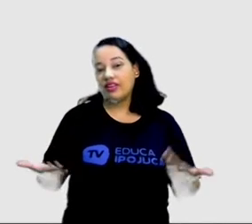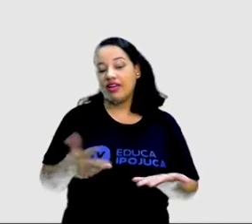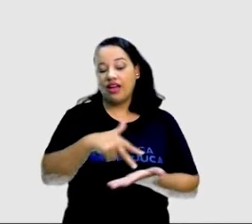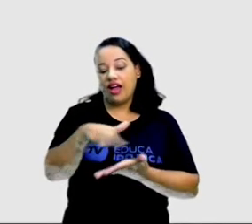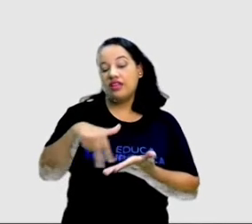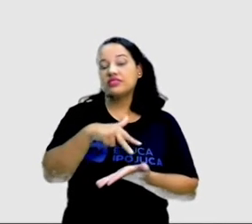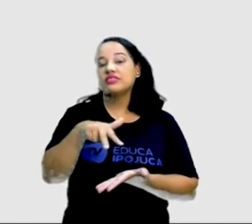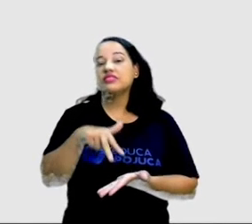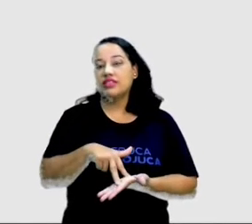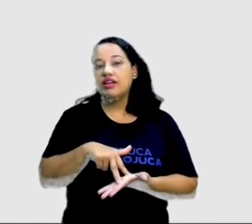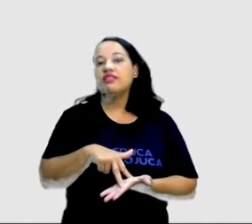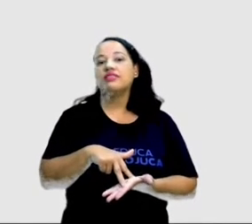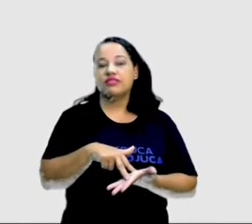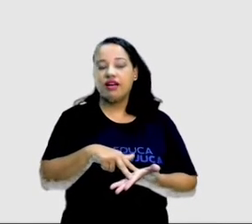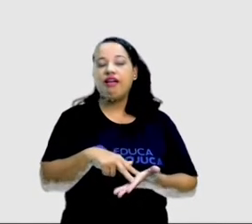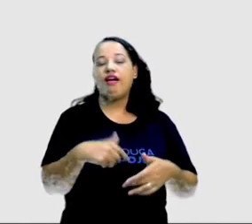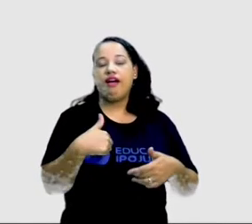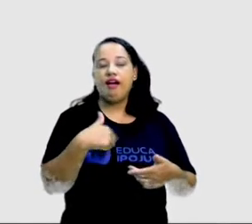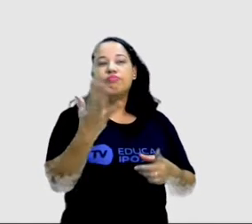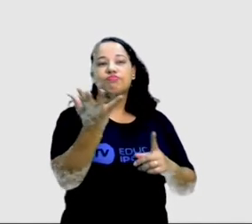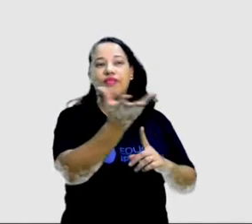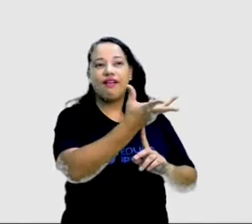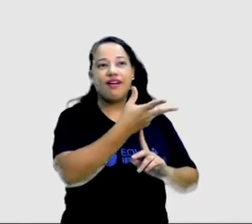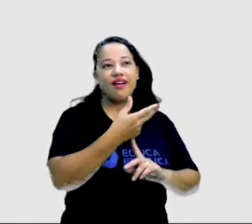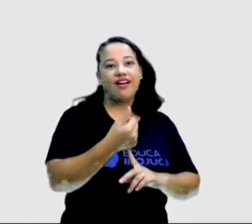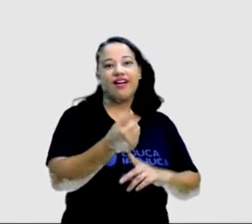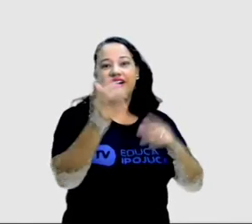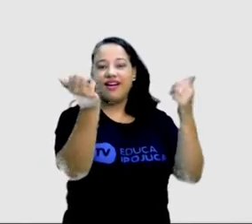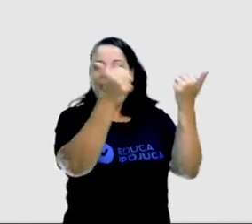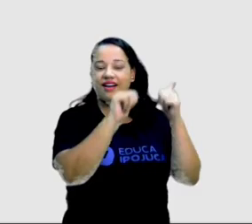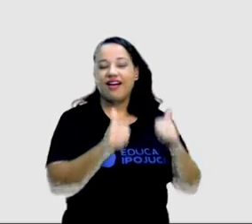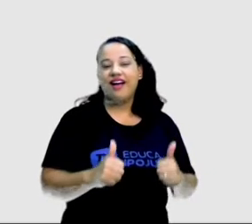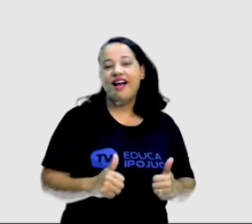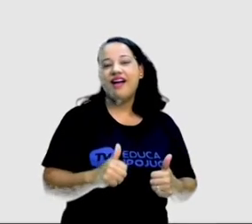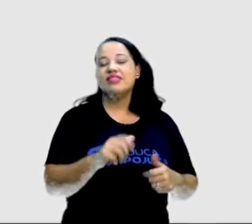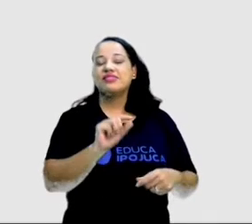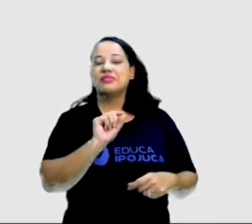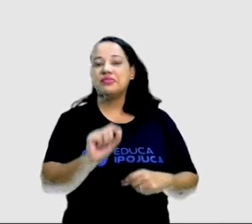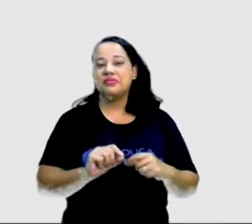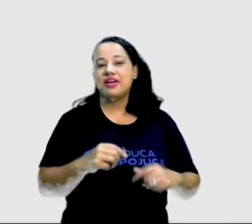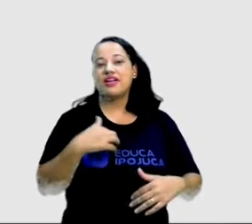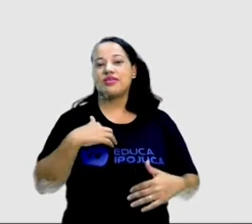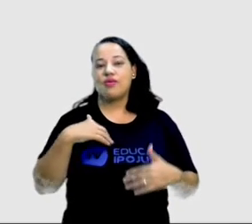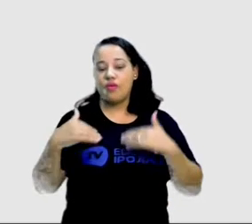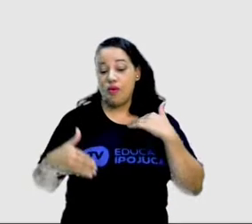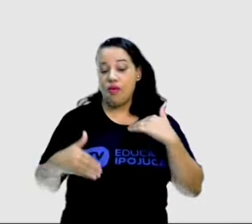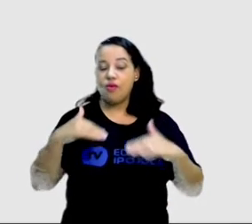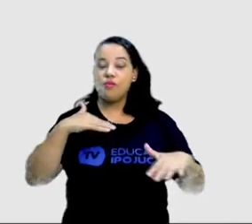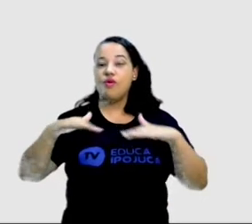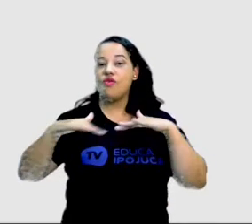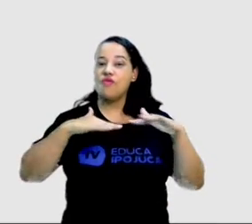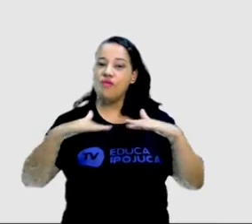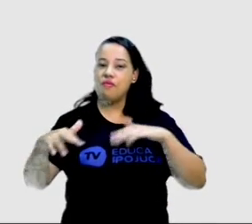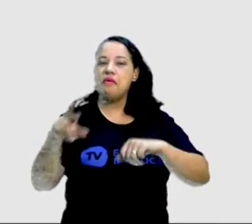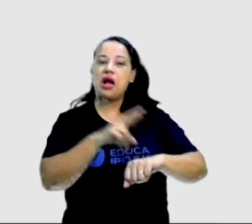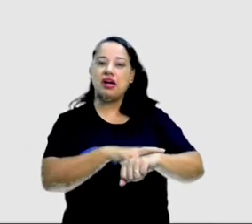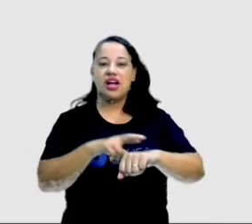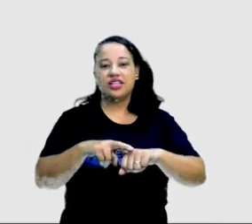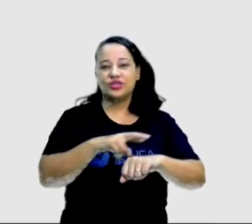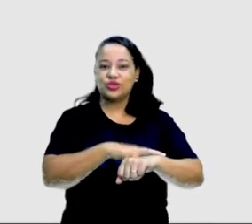dança é a arte de mexer o corpo por meio de quê? De movimentos e